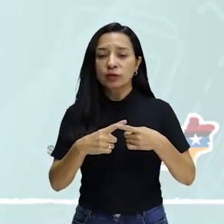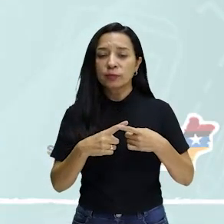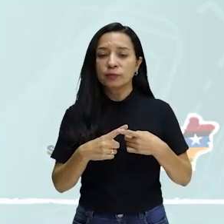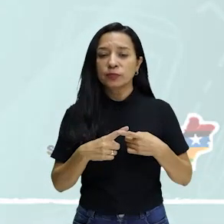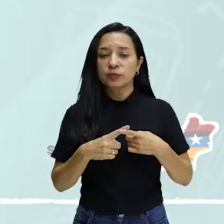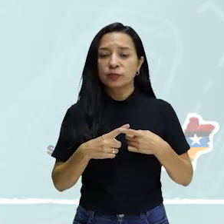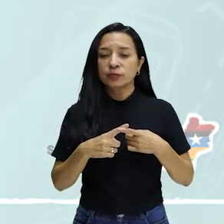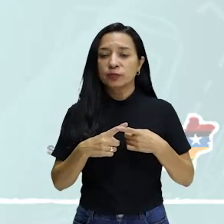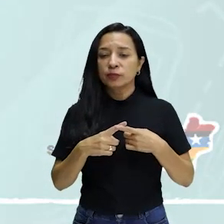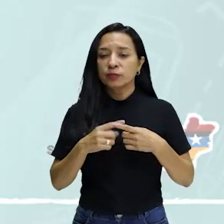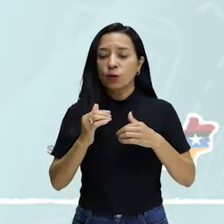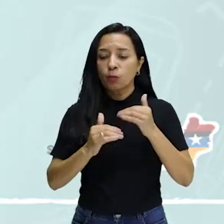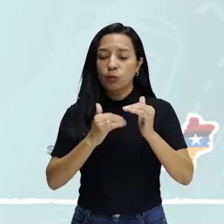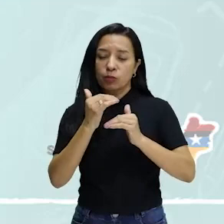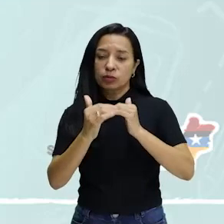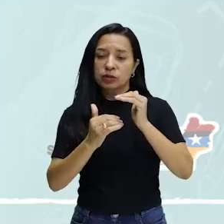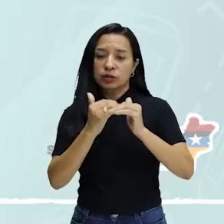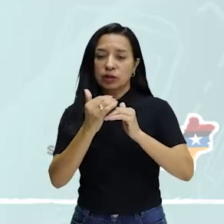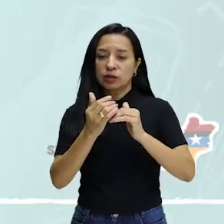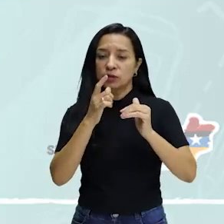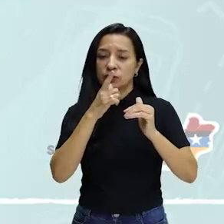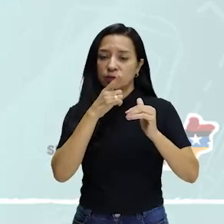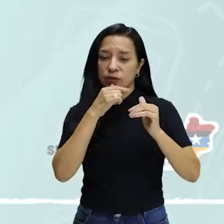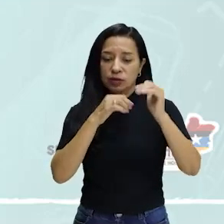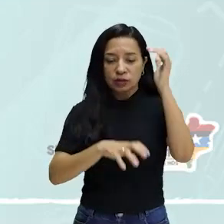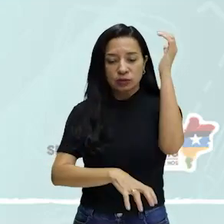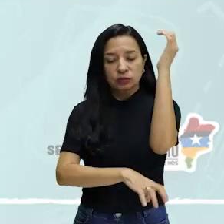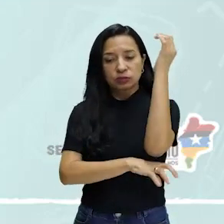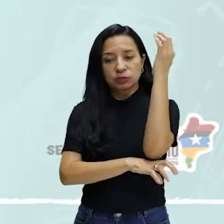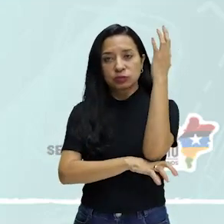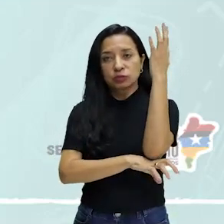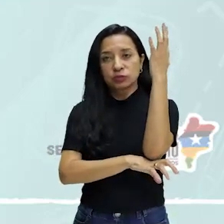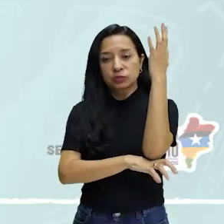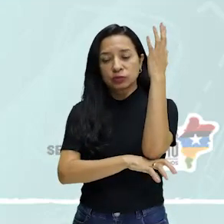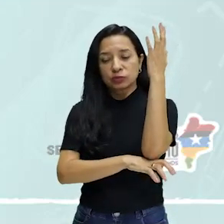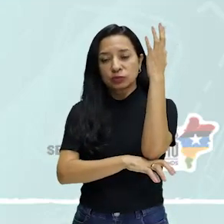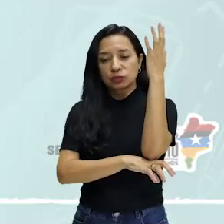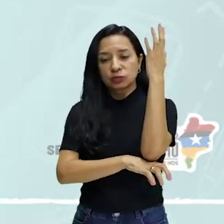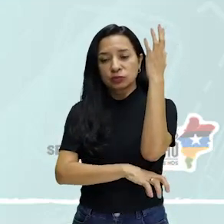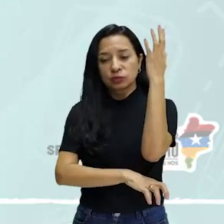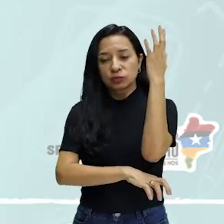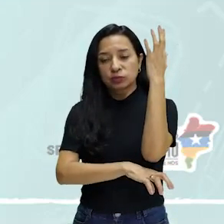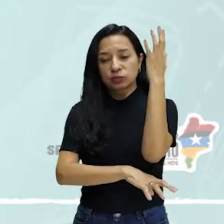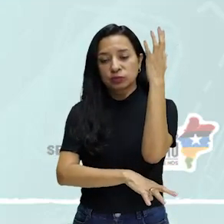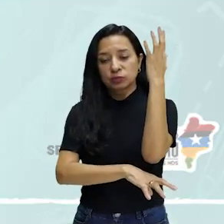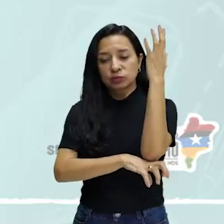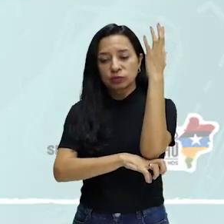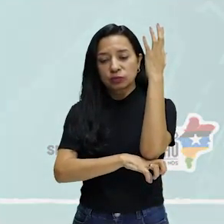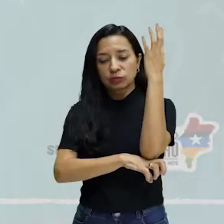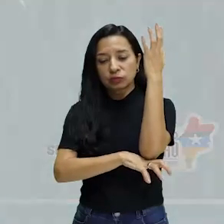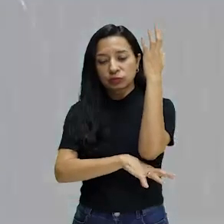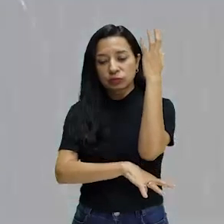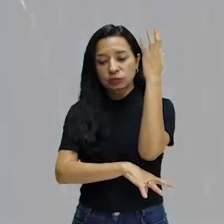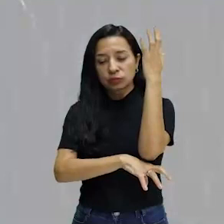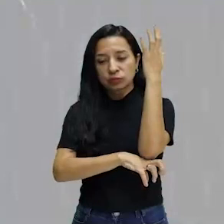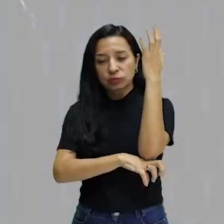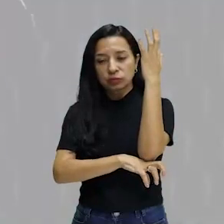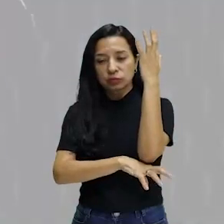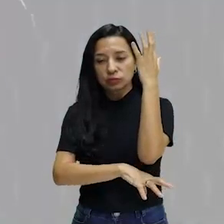esse processo aqui, ele faz com que a raiz exerça uma pressão sobre a água. Ou